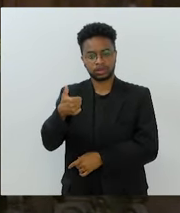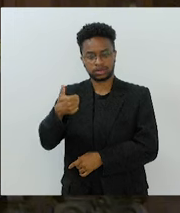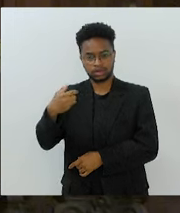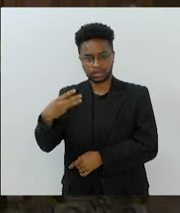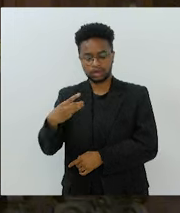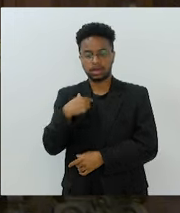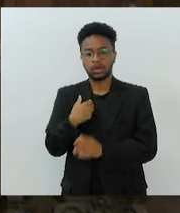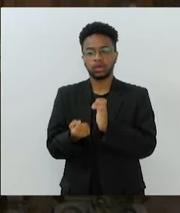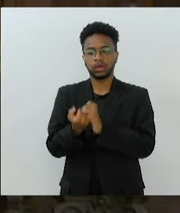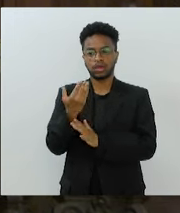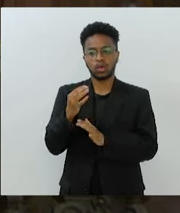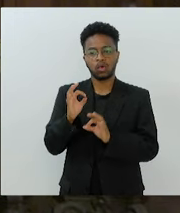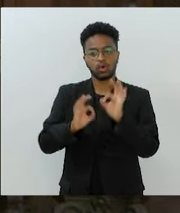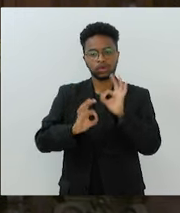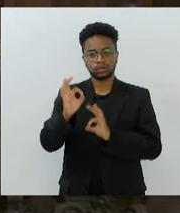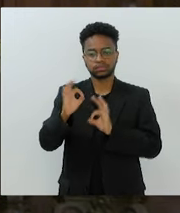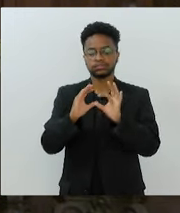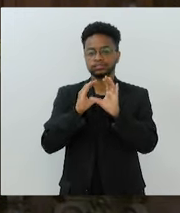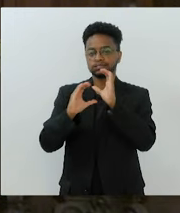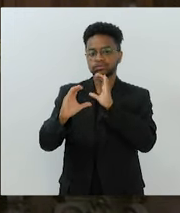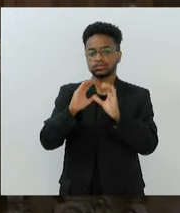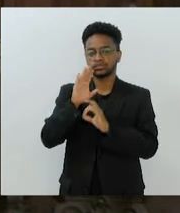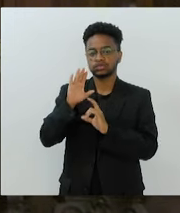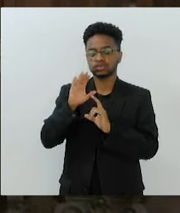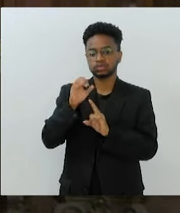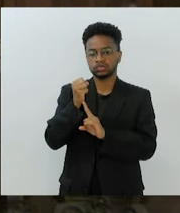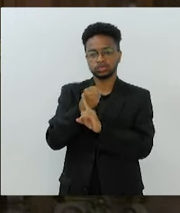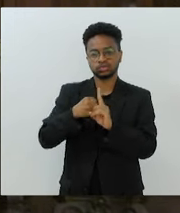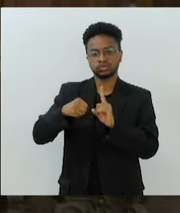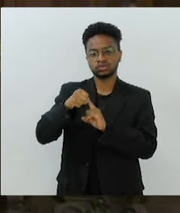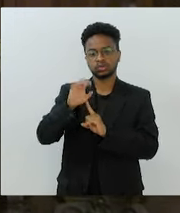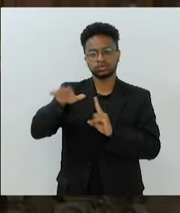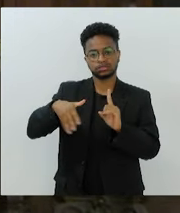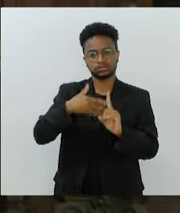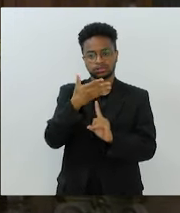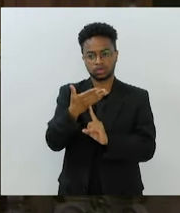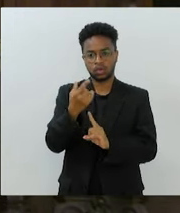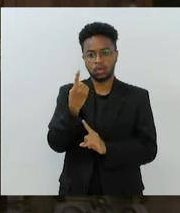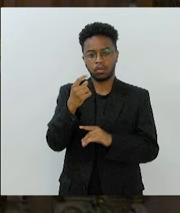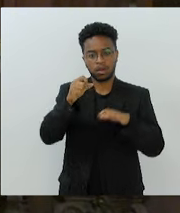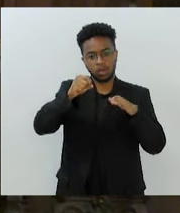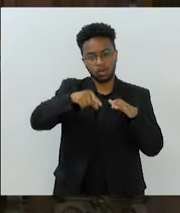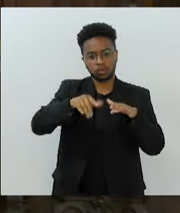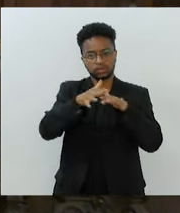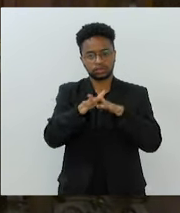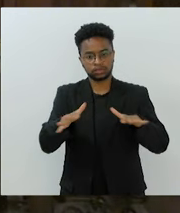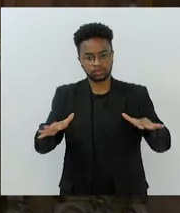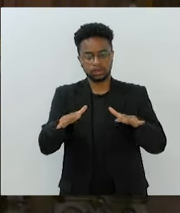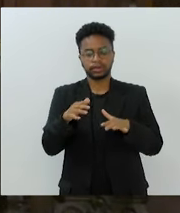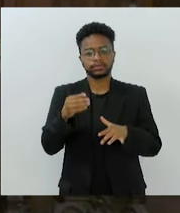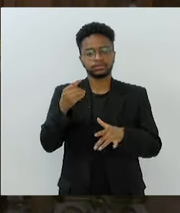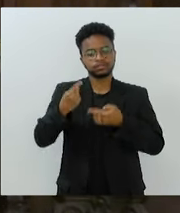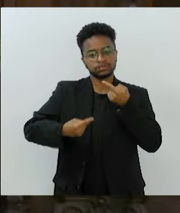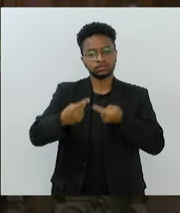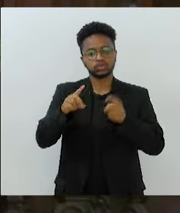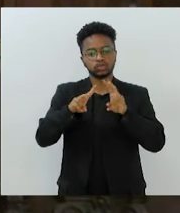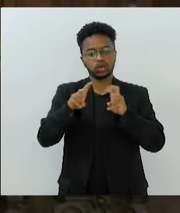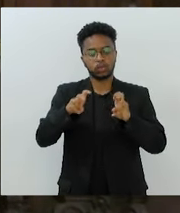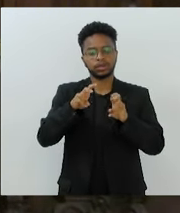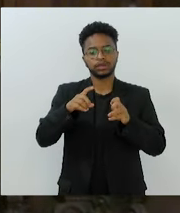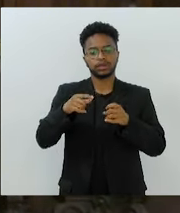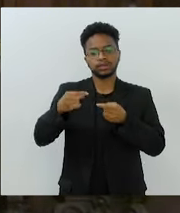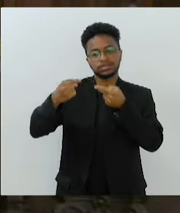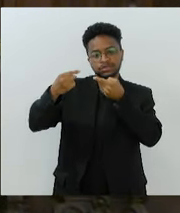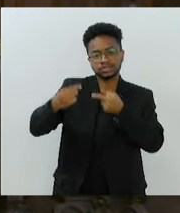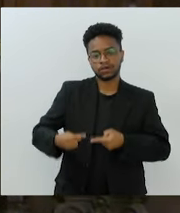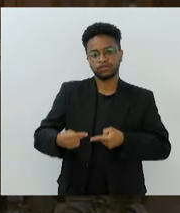Organização de Comunicação Socioambiental Uma Gota no Oceano. Ao tratar os desafios amazônicos, os das